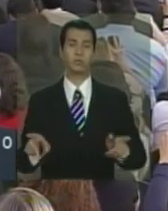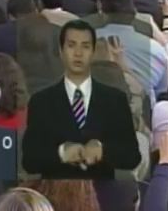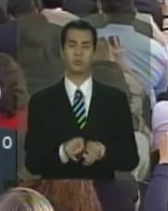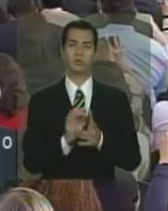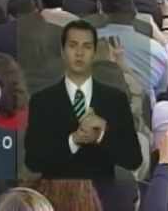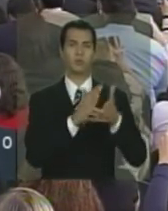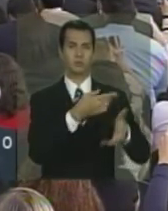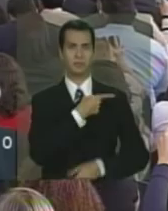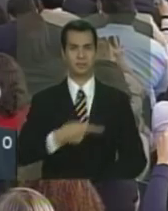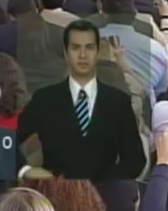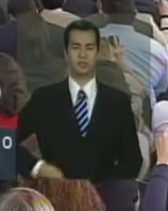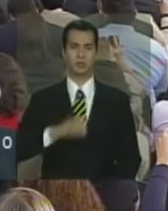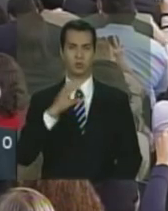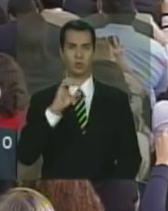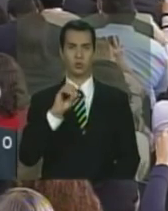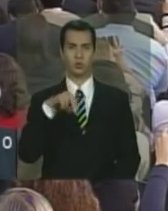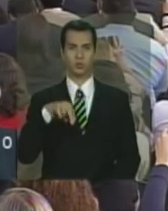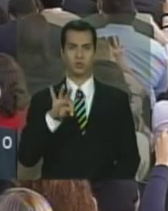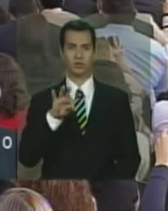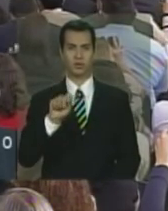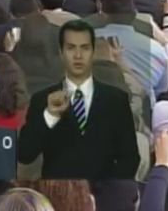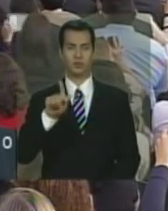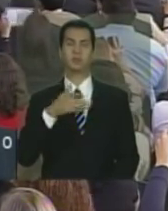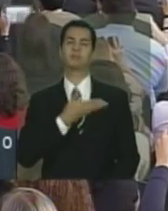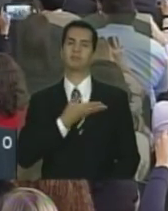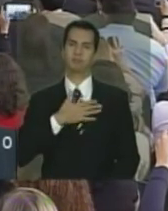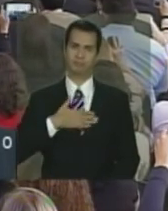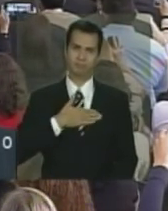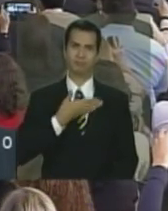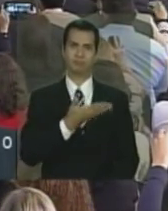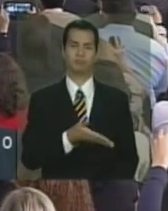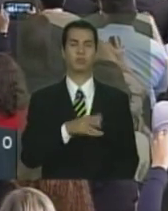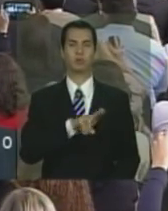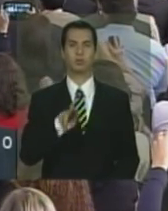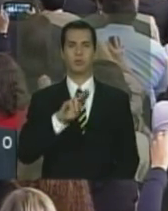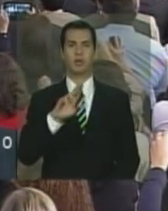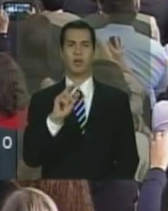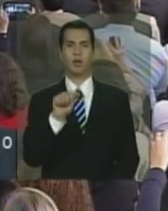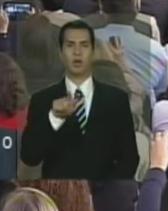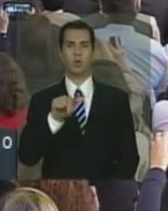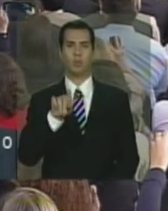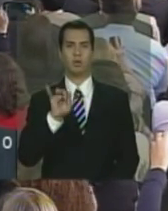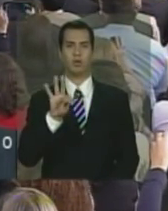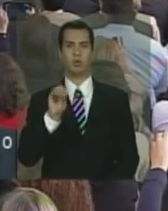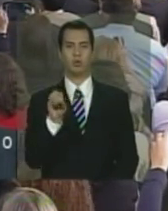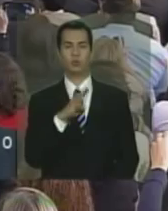da CONTAG, meu querido companheiro Alberto Brock.